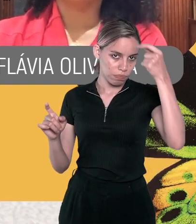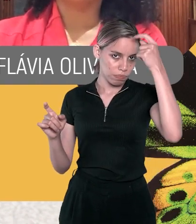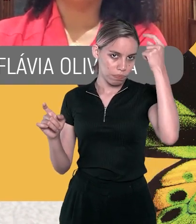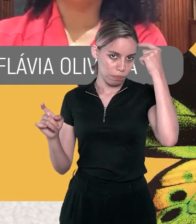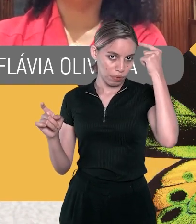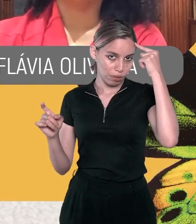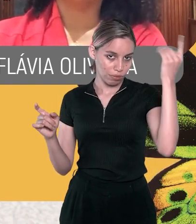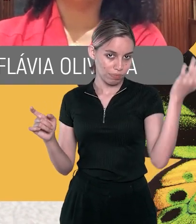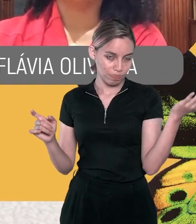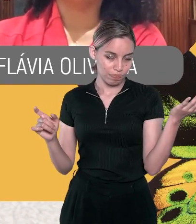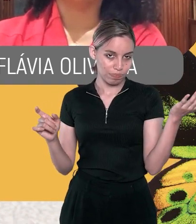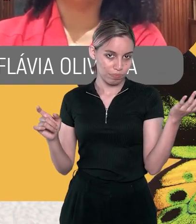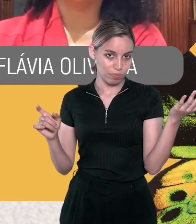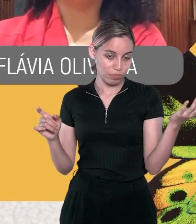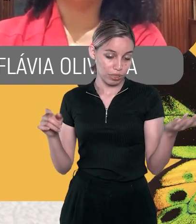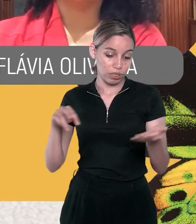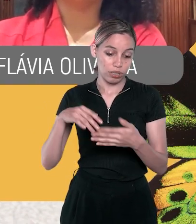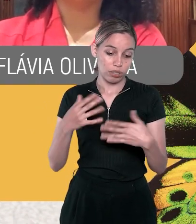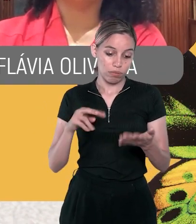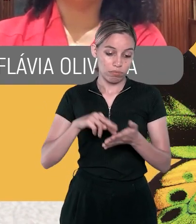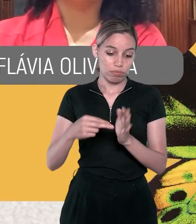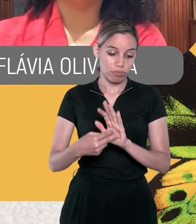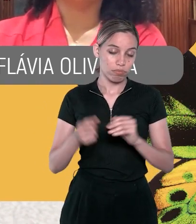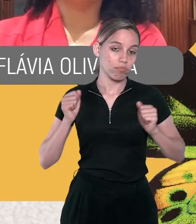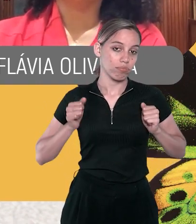atitude. Agora, a linguagem,